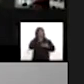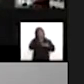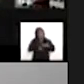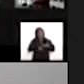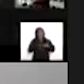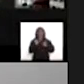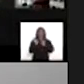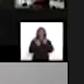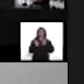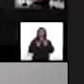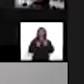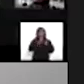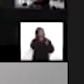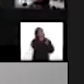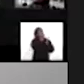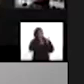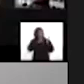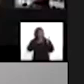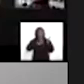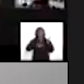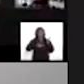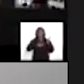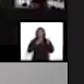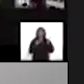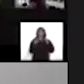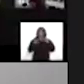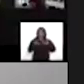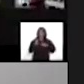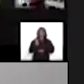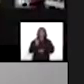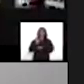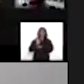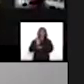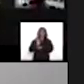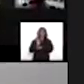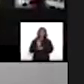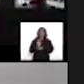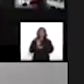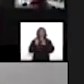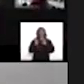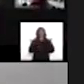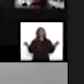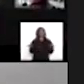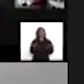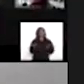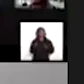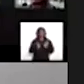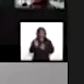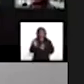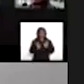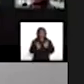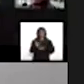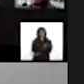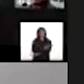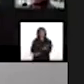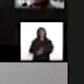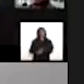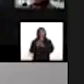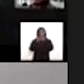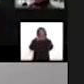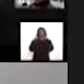Flávio Serafim. Questão de ordem, Em presidente. discussão, Questão de ordem. ao final. Questão de ordem, presidente. Só um minuto. Questão de